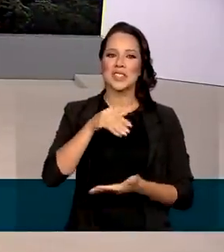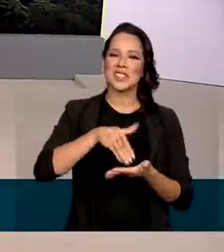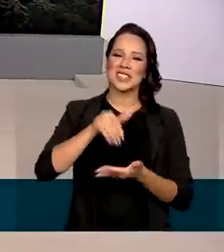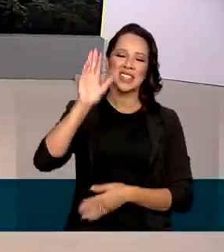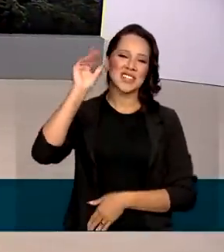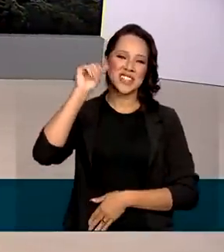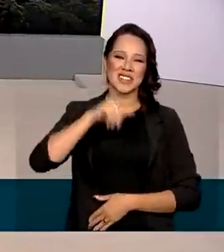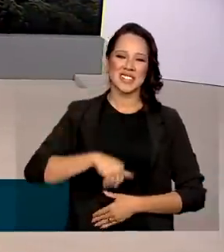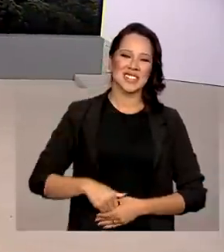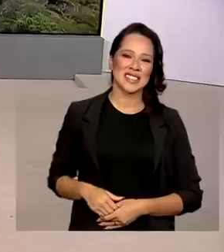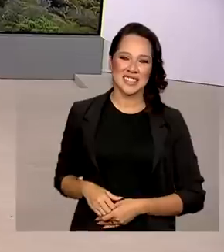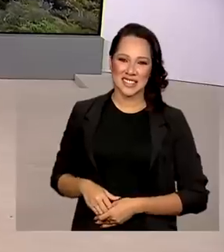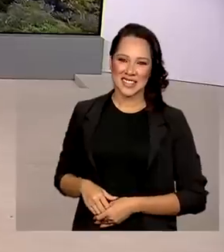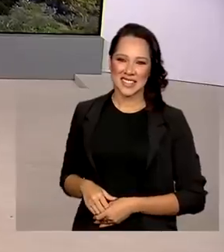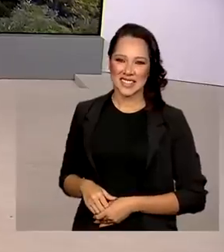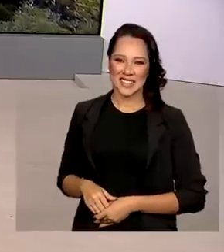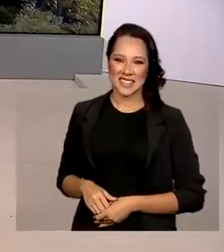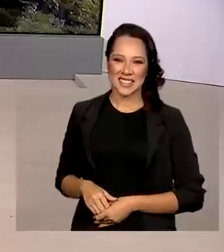Tchau, tchau.